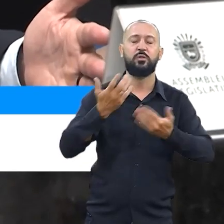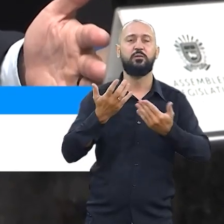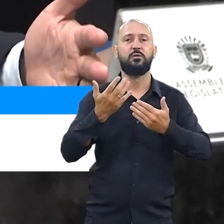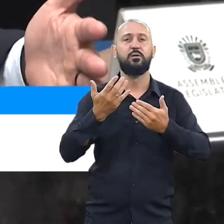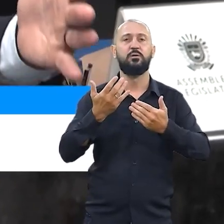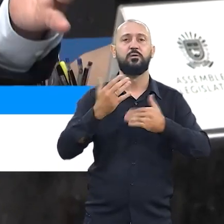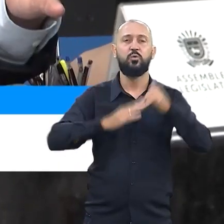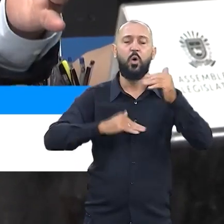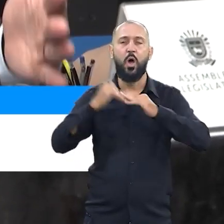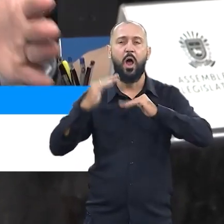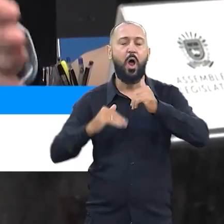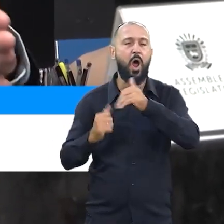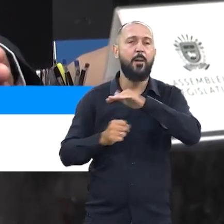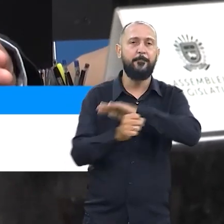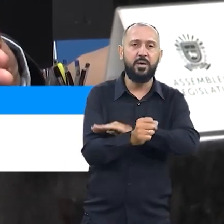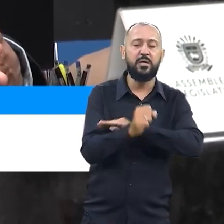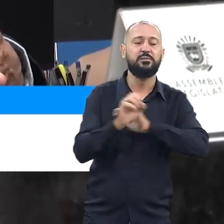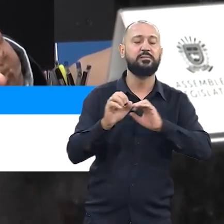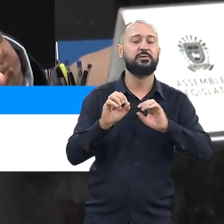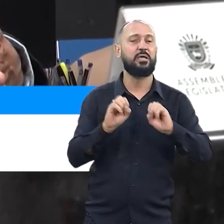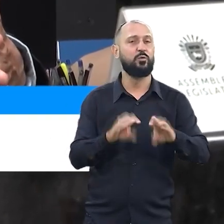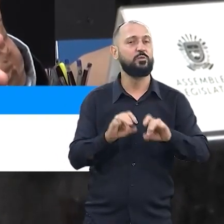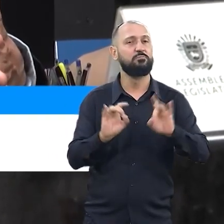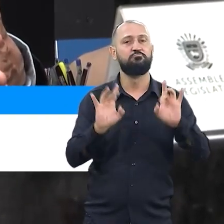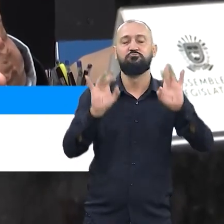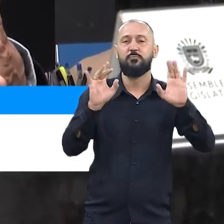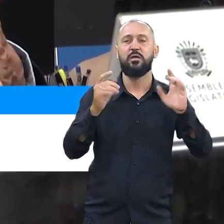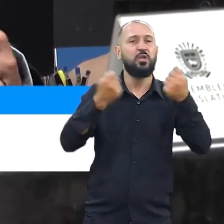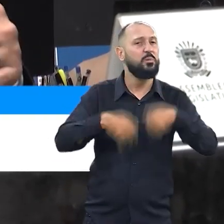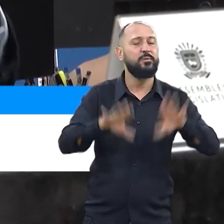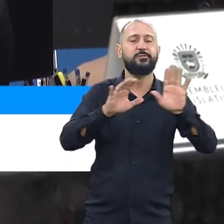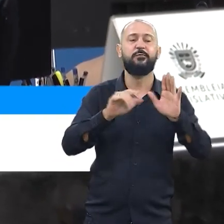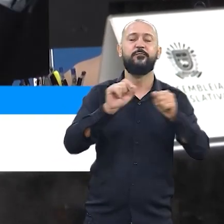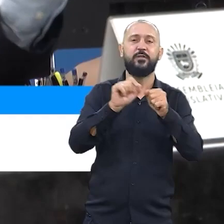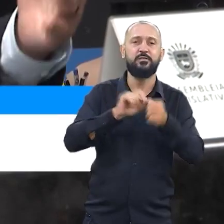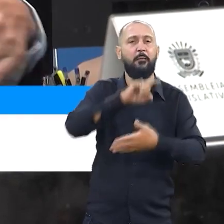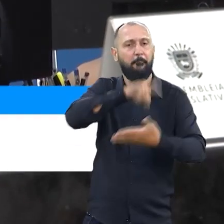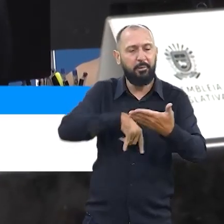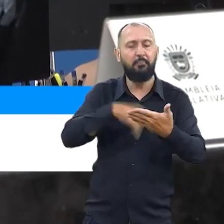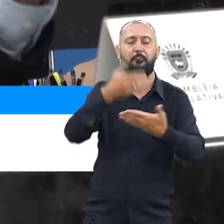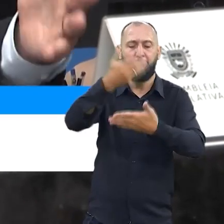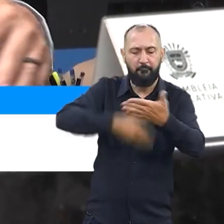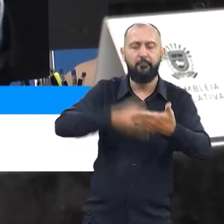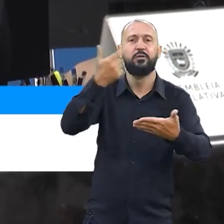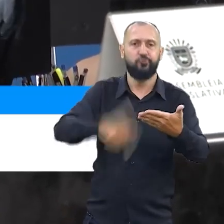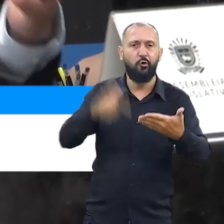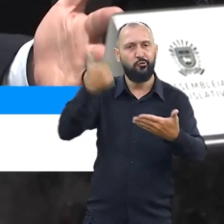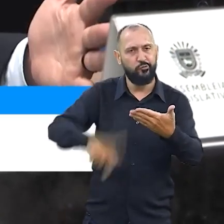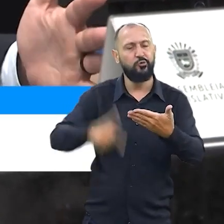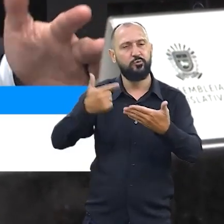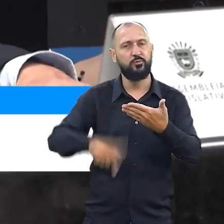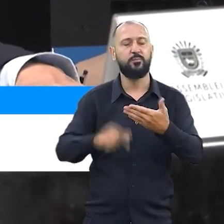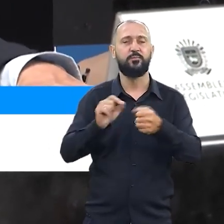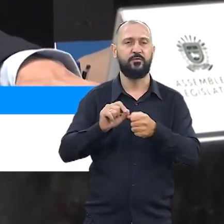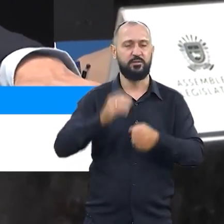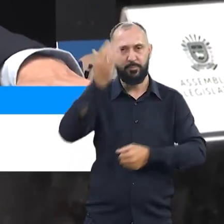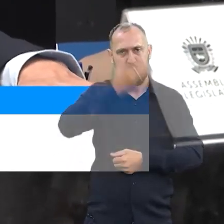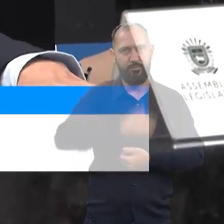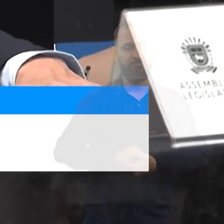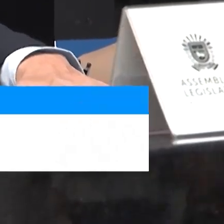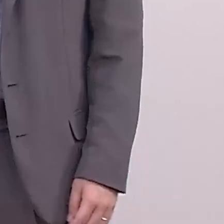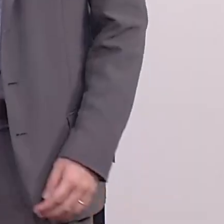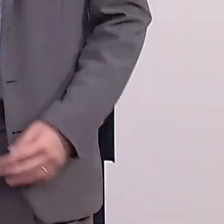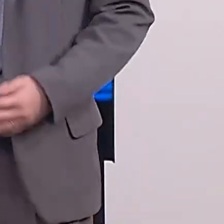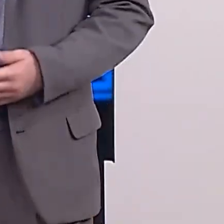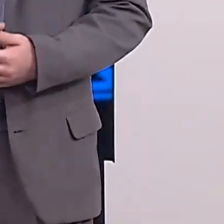do ponto de vista do acompanhamento da educação especial, e não precisa ficar renovando laudo atrás de laudo para comprovar